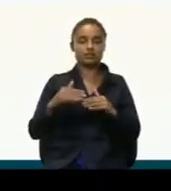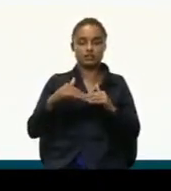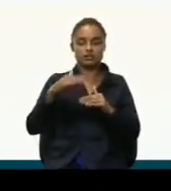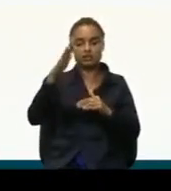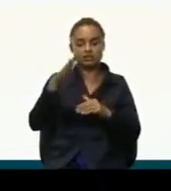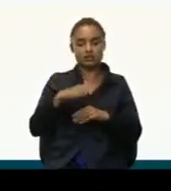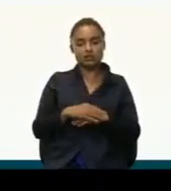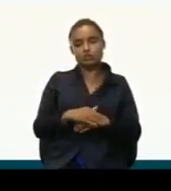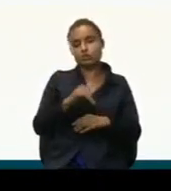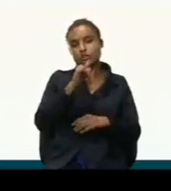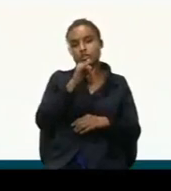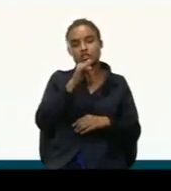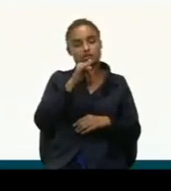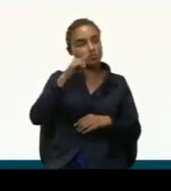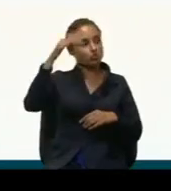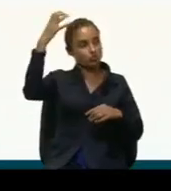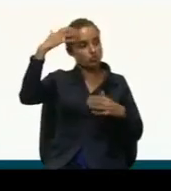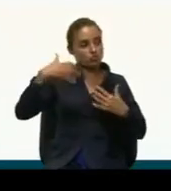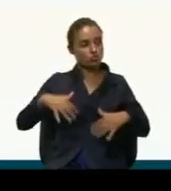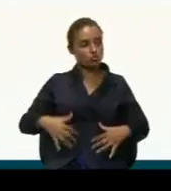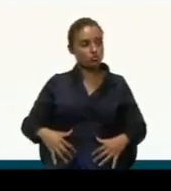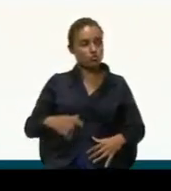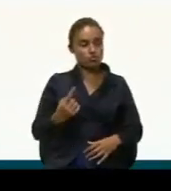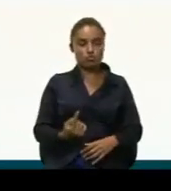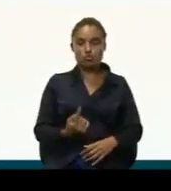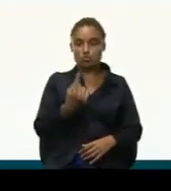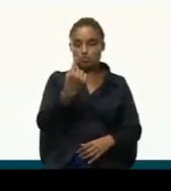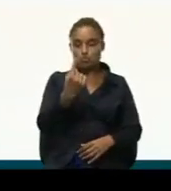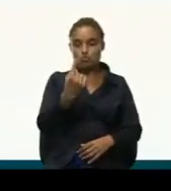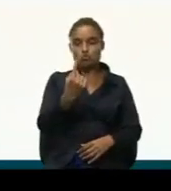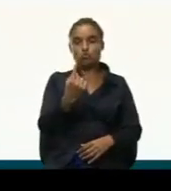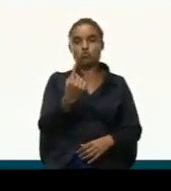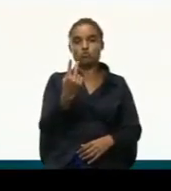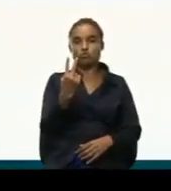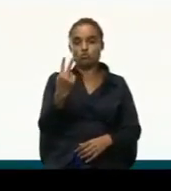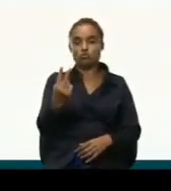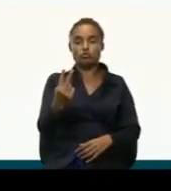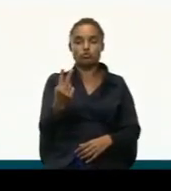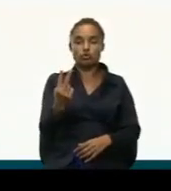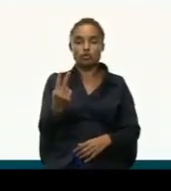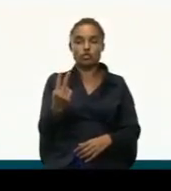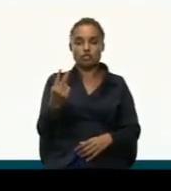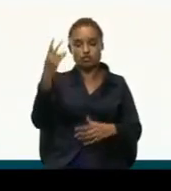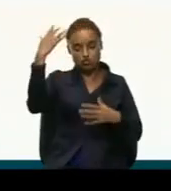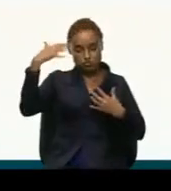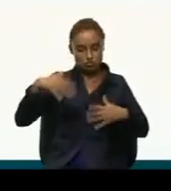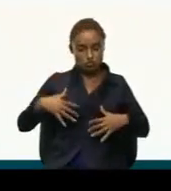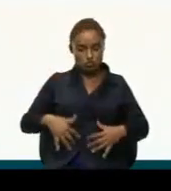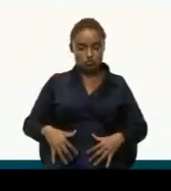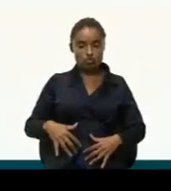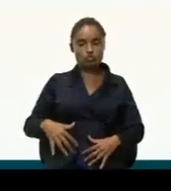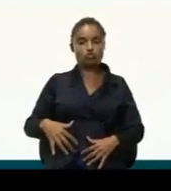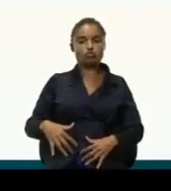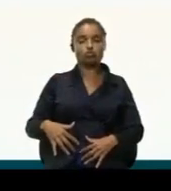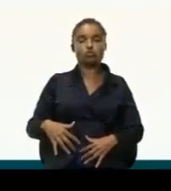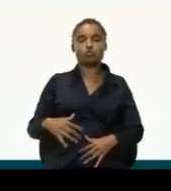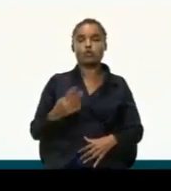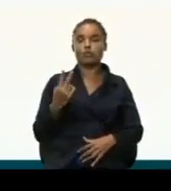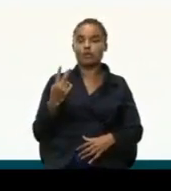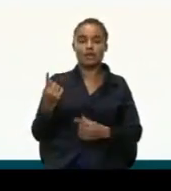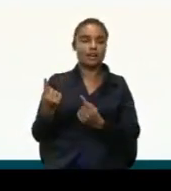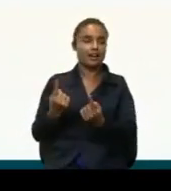então, chuveiros. Um conjunto de chuveiro, né, para cada 10 trabalhadores. Isso aqui está disposto na